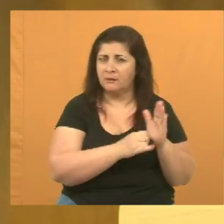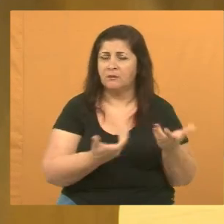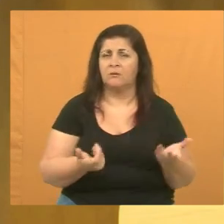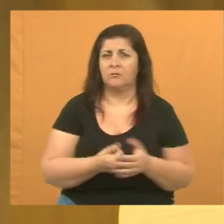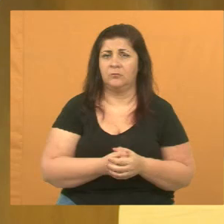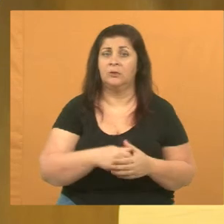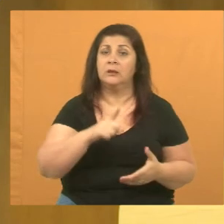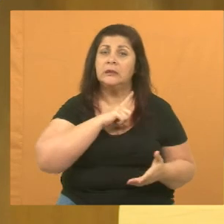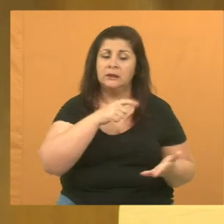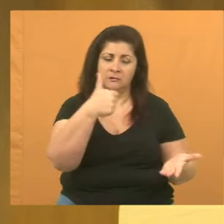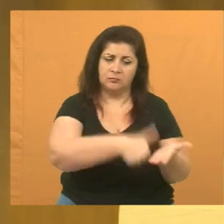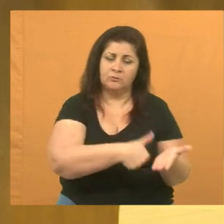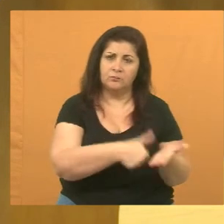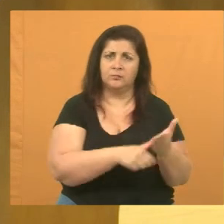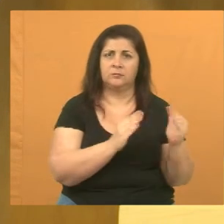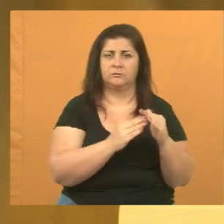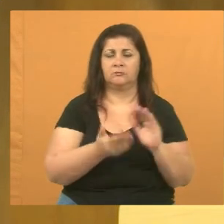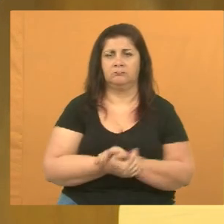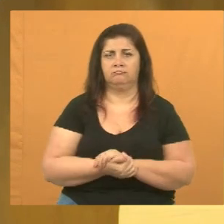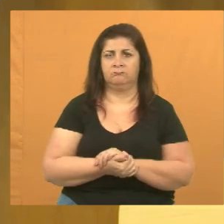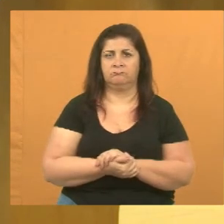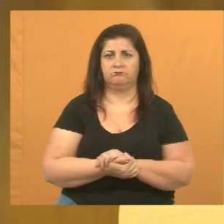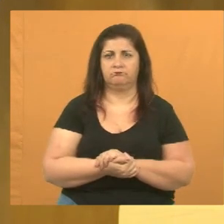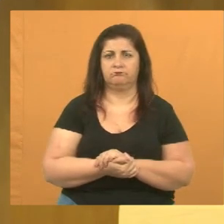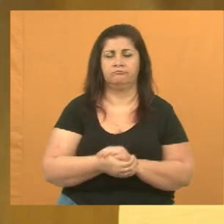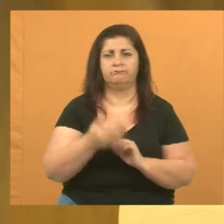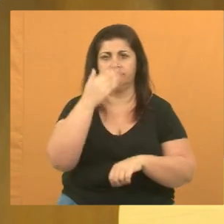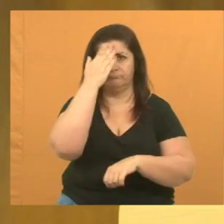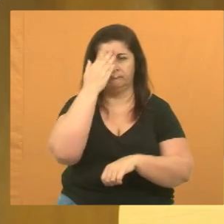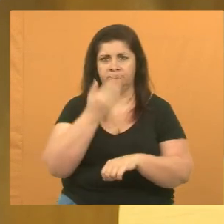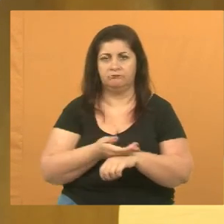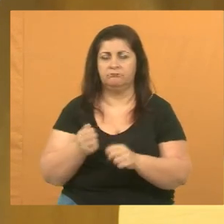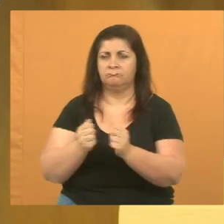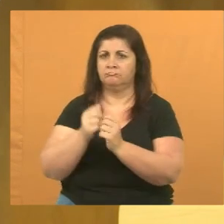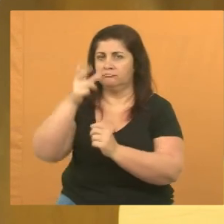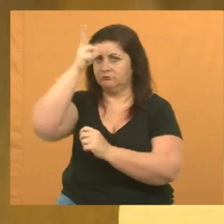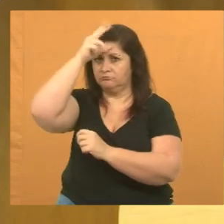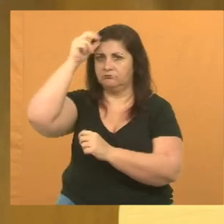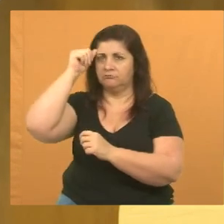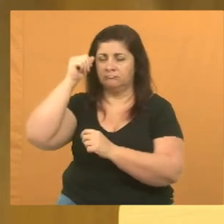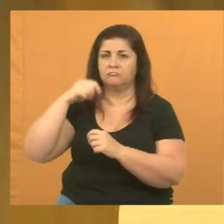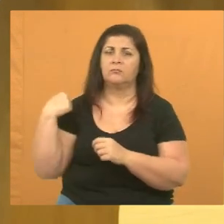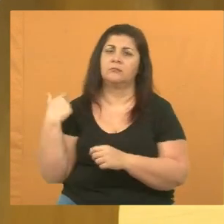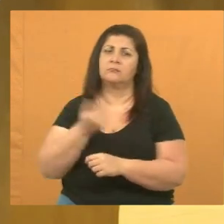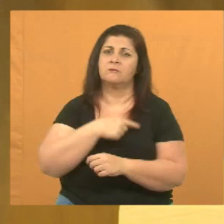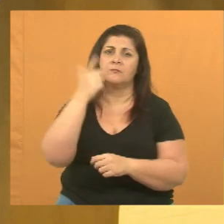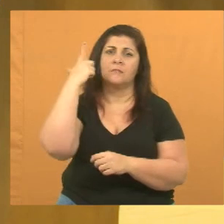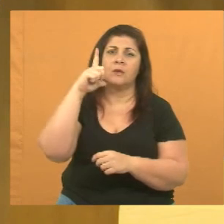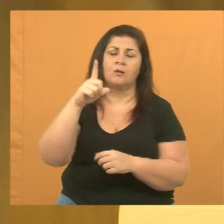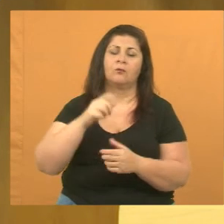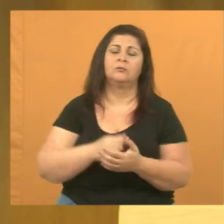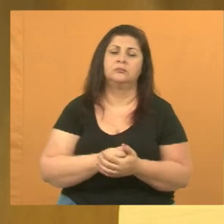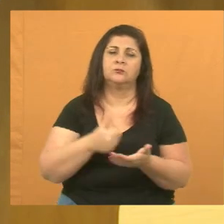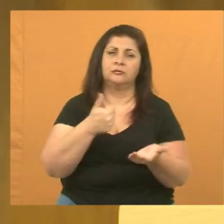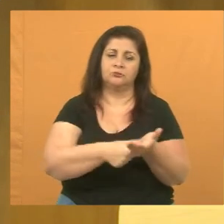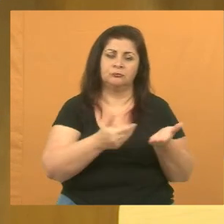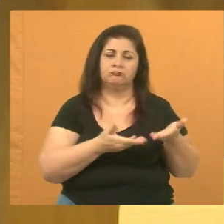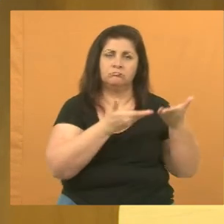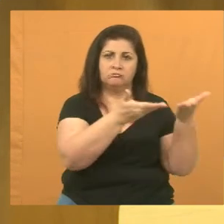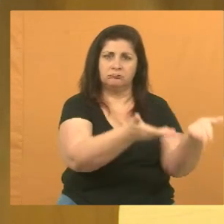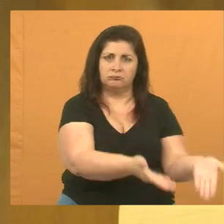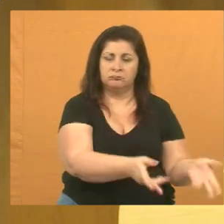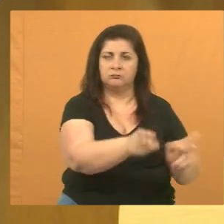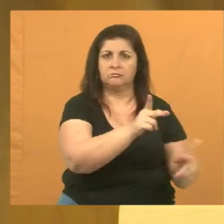escritura nas suas casas. E eu tenho certeza que com Isaías Santana, a gente vai conseguir dar esse título para esse